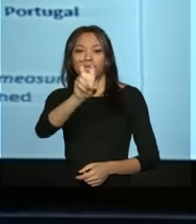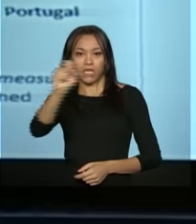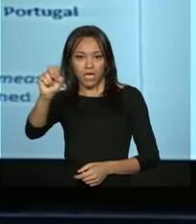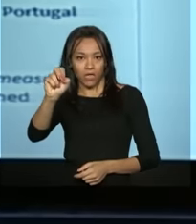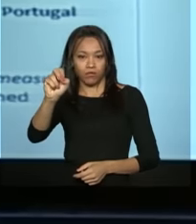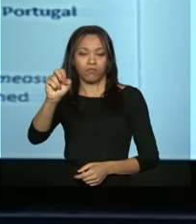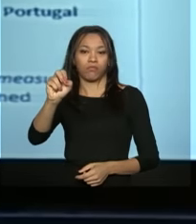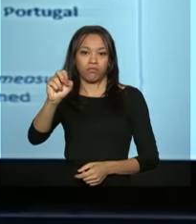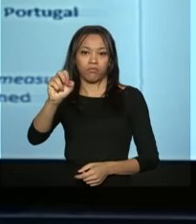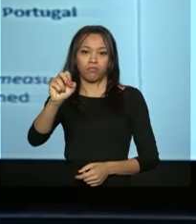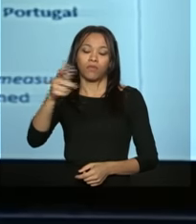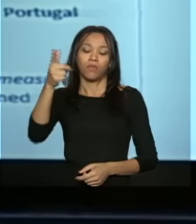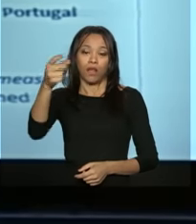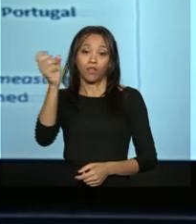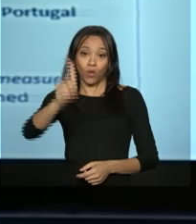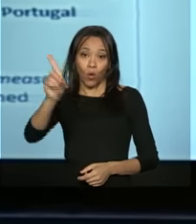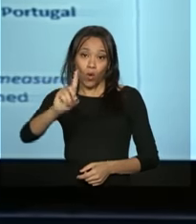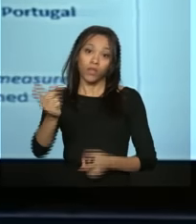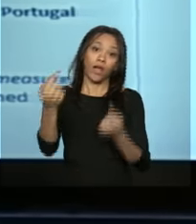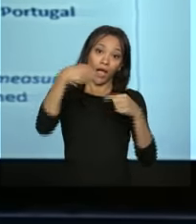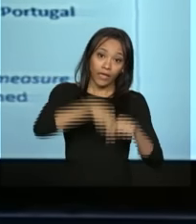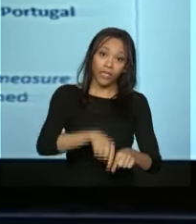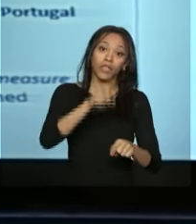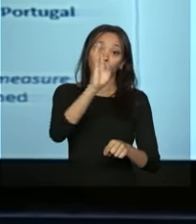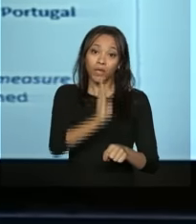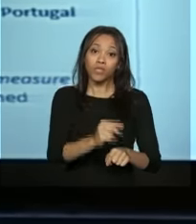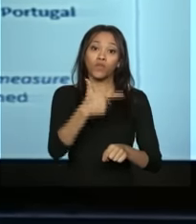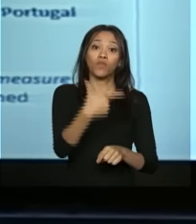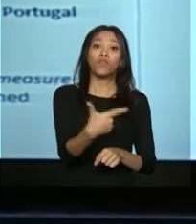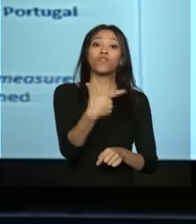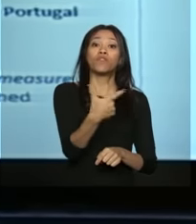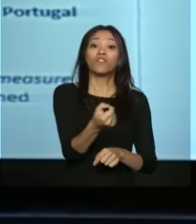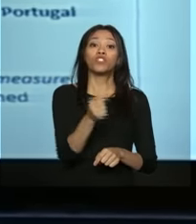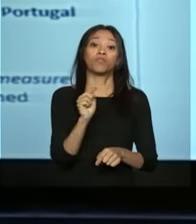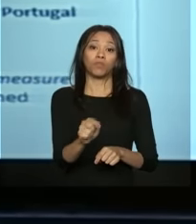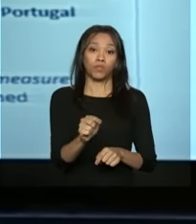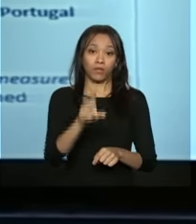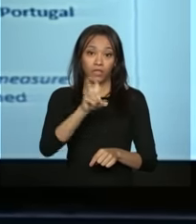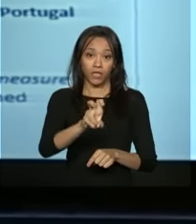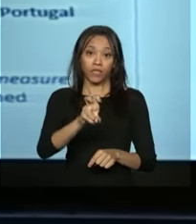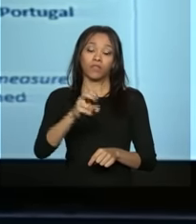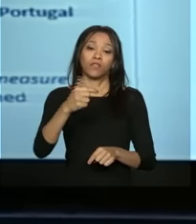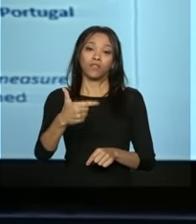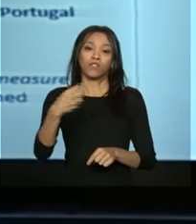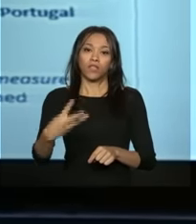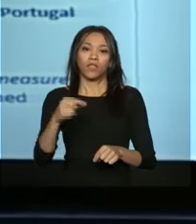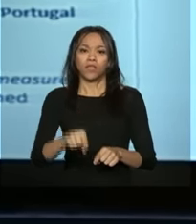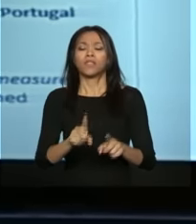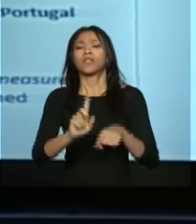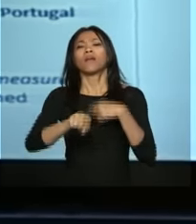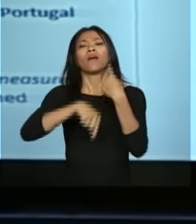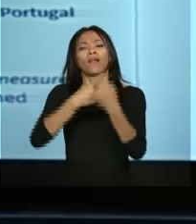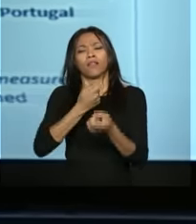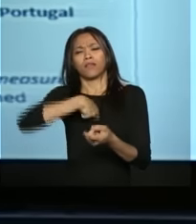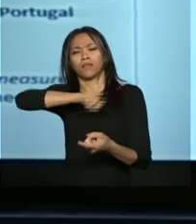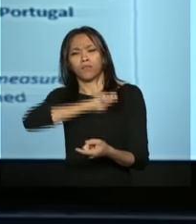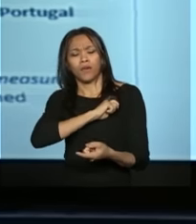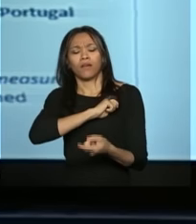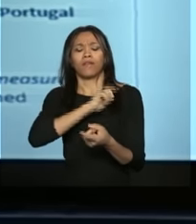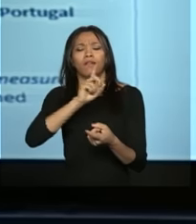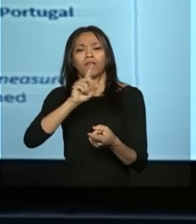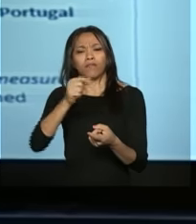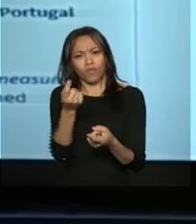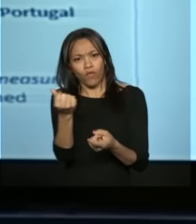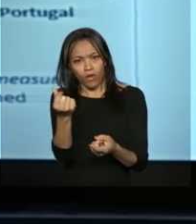3.518 no Brasil 0.523 na Espanha 7382 na